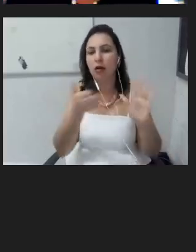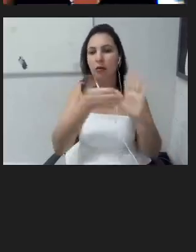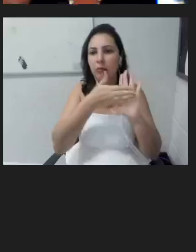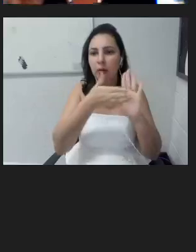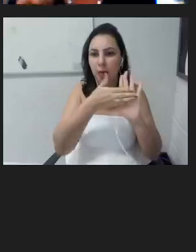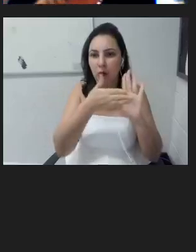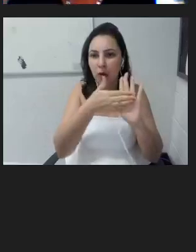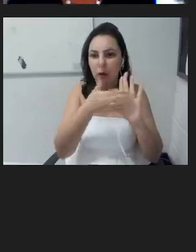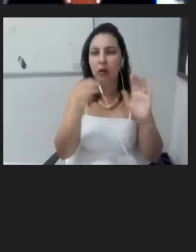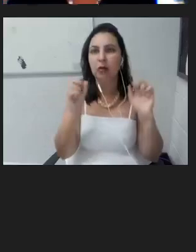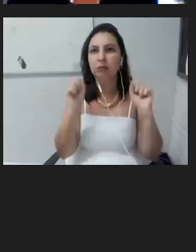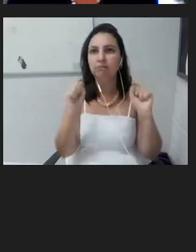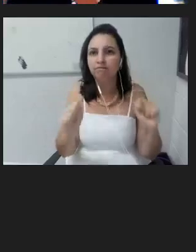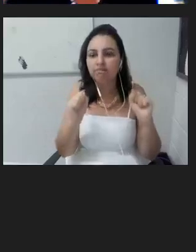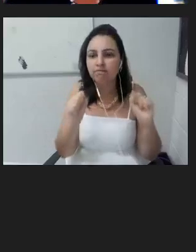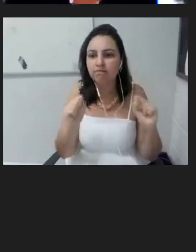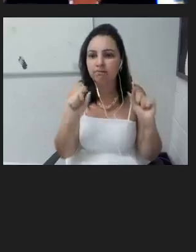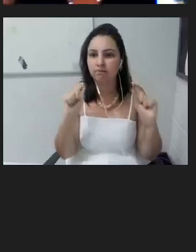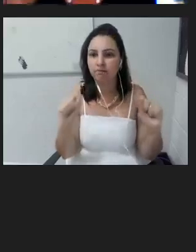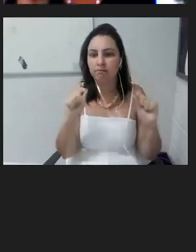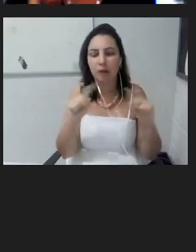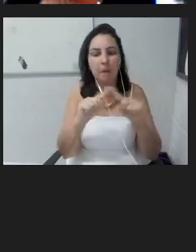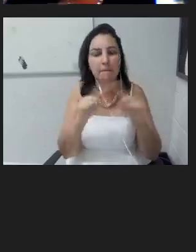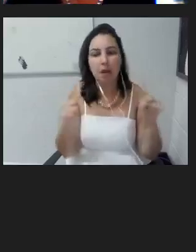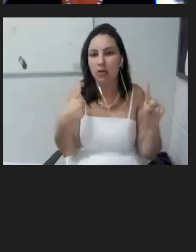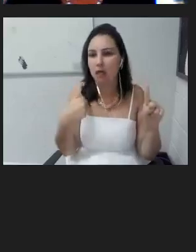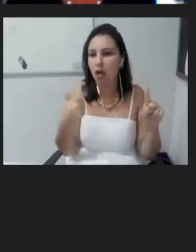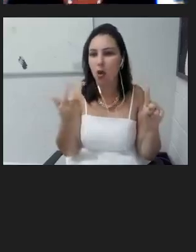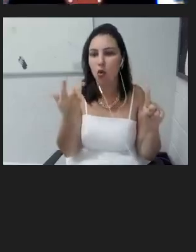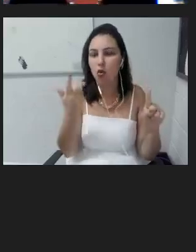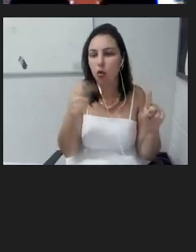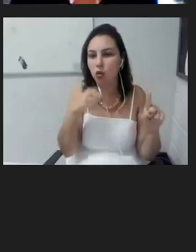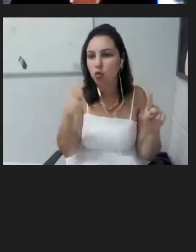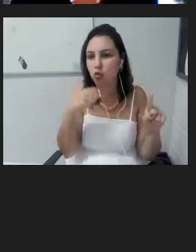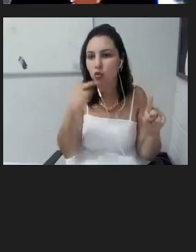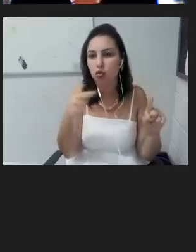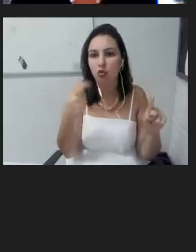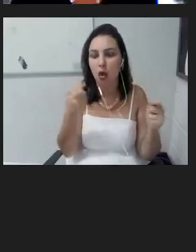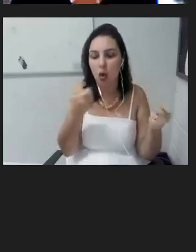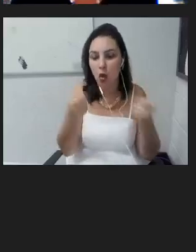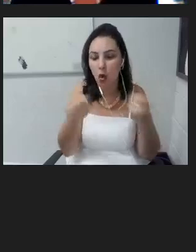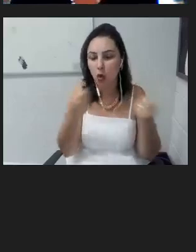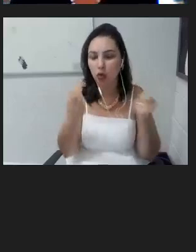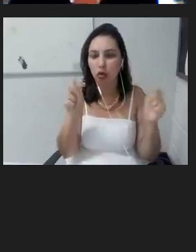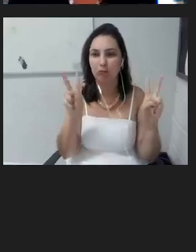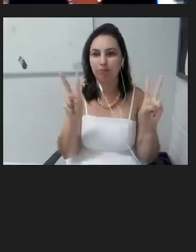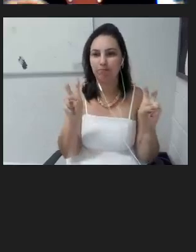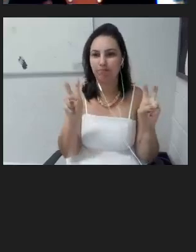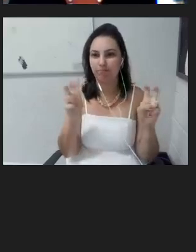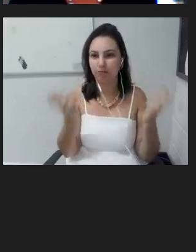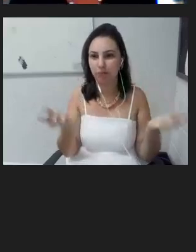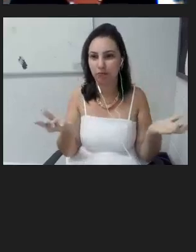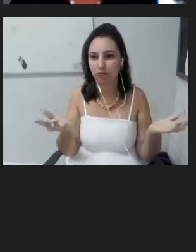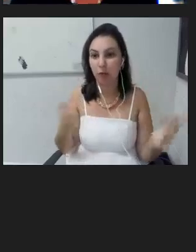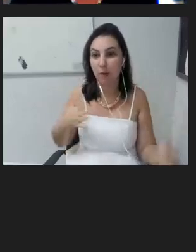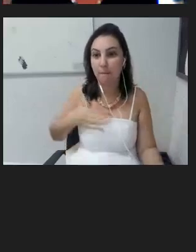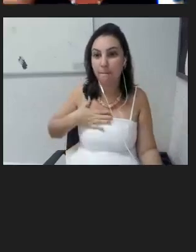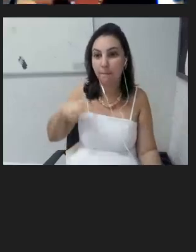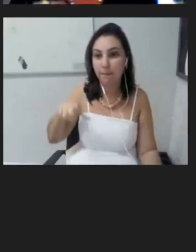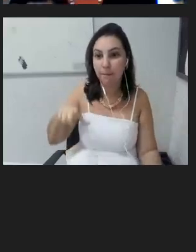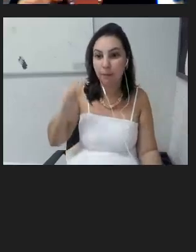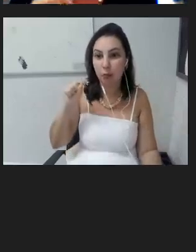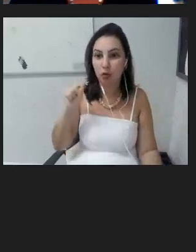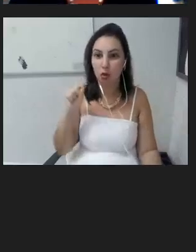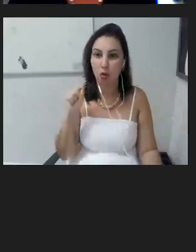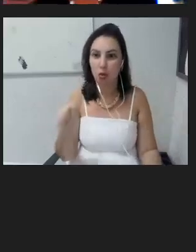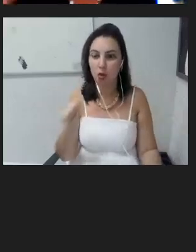eu posso me propor, mas eu não tenho controle sobre. A minha escolha, ela chega